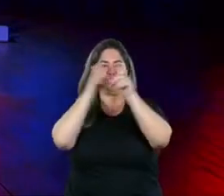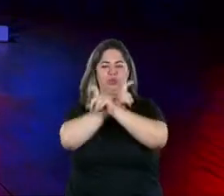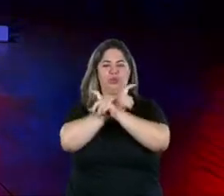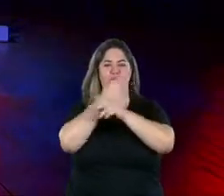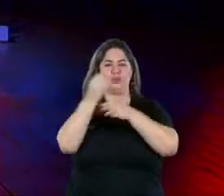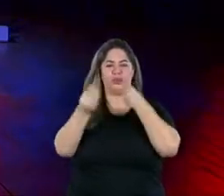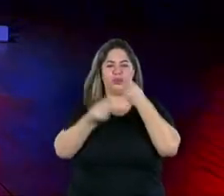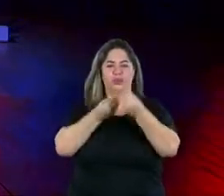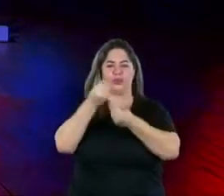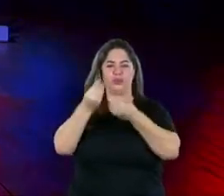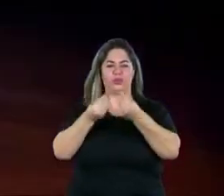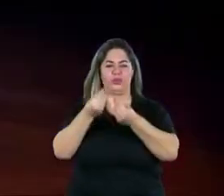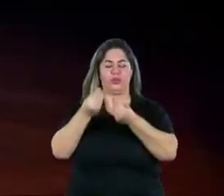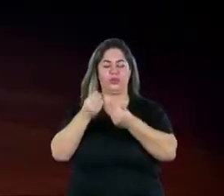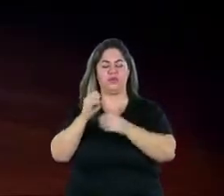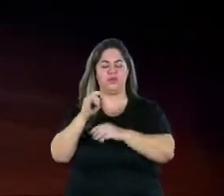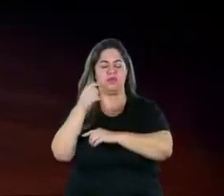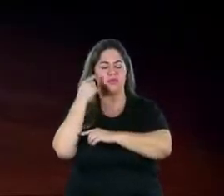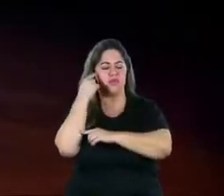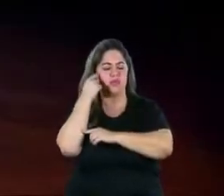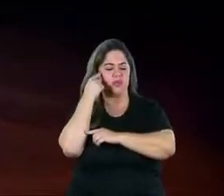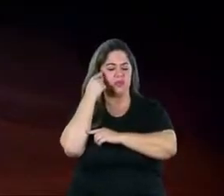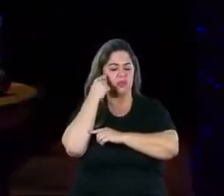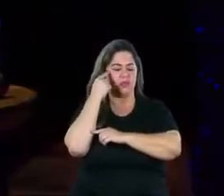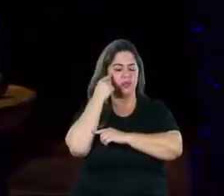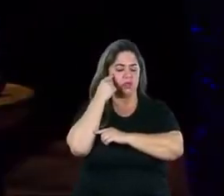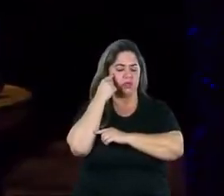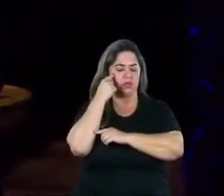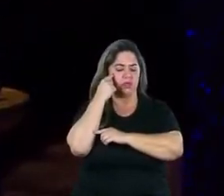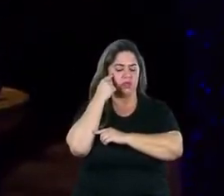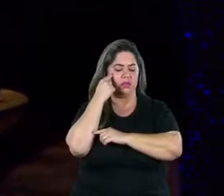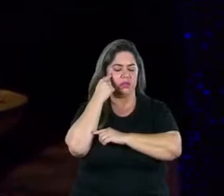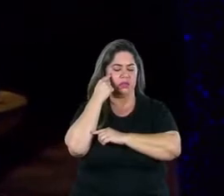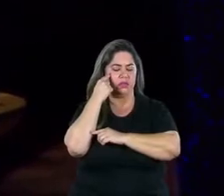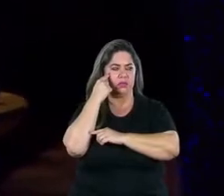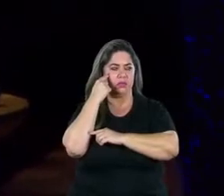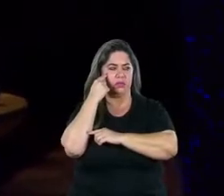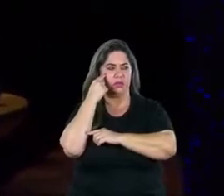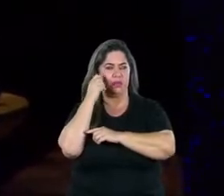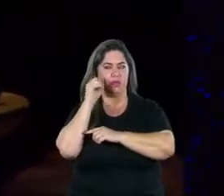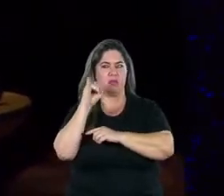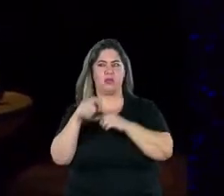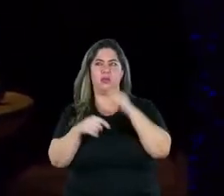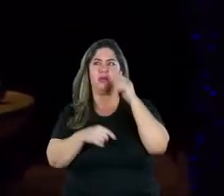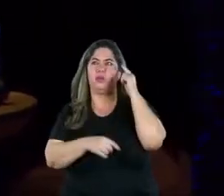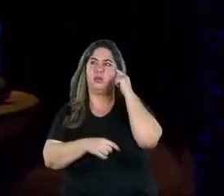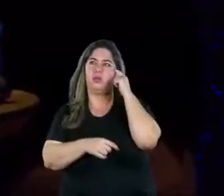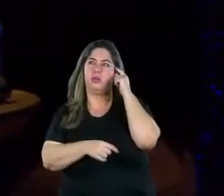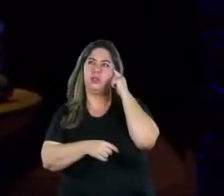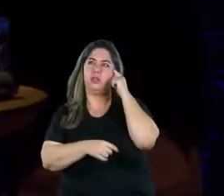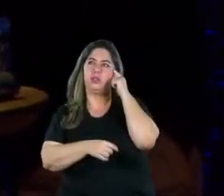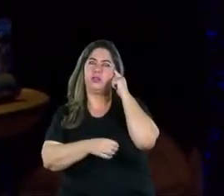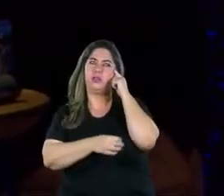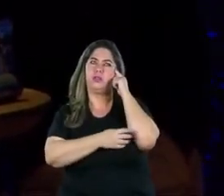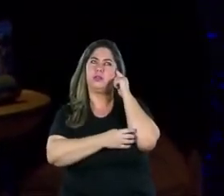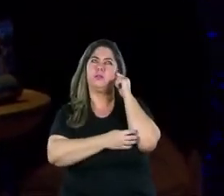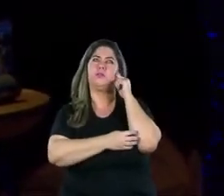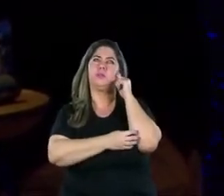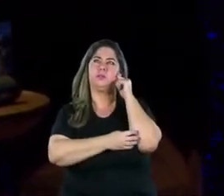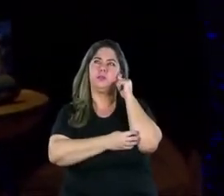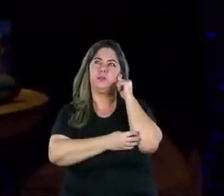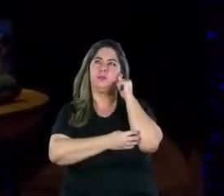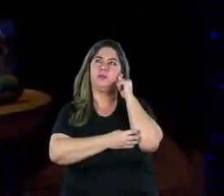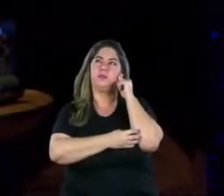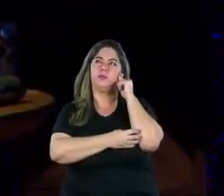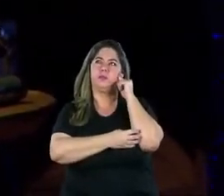A complexidade, se eu tô pensando, e a diversidade. O pensamento... A